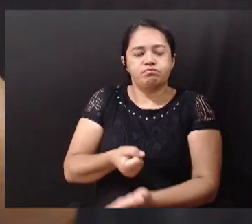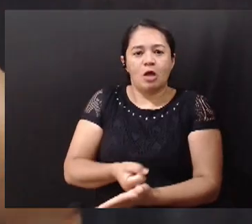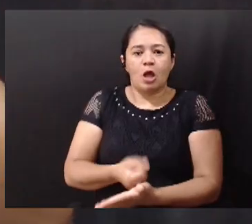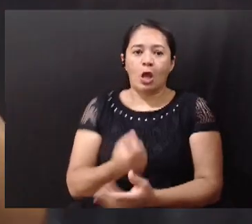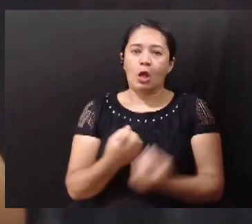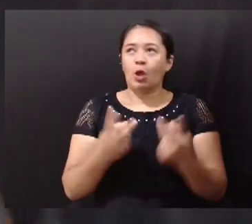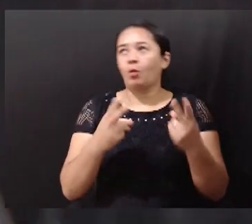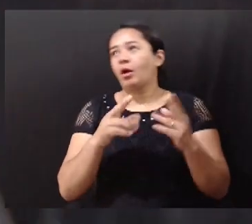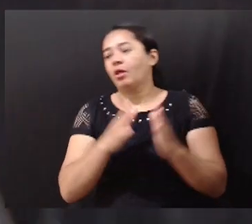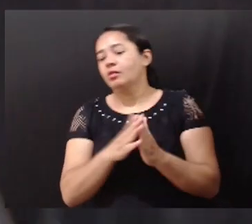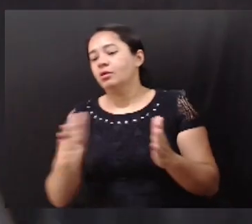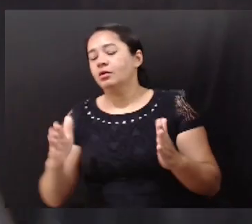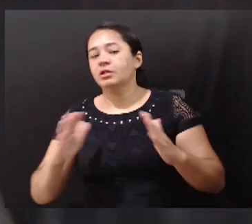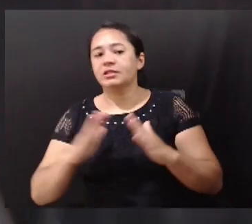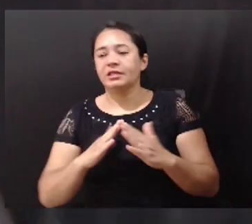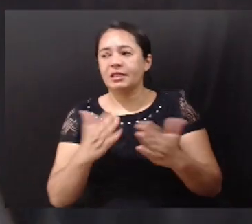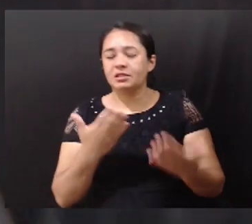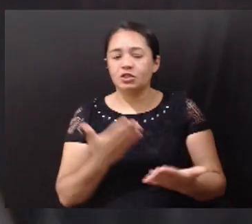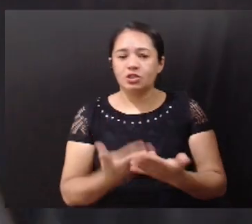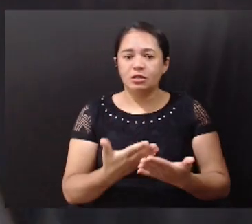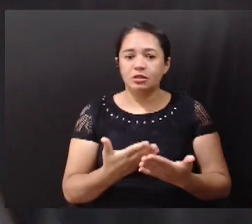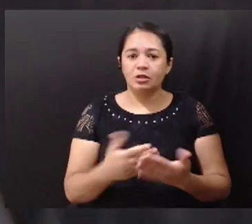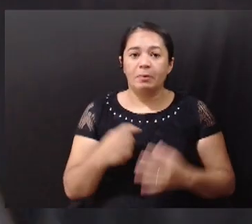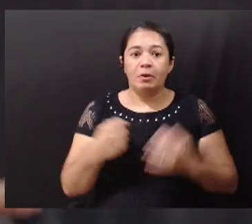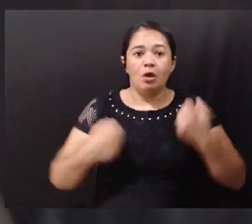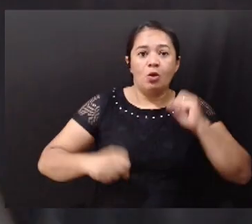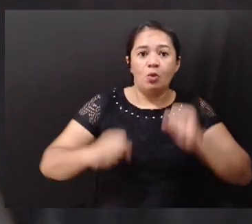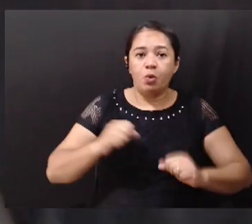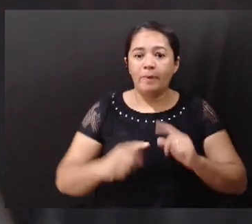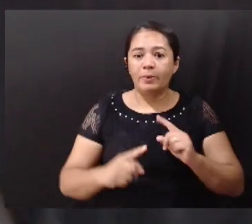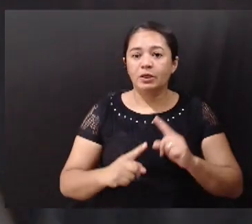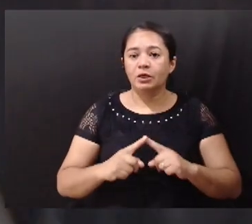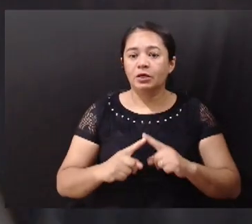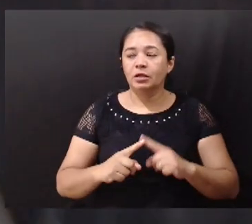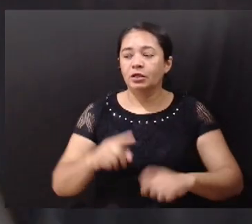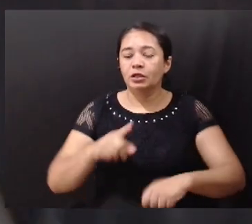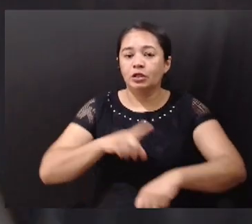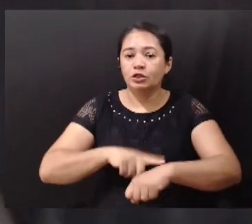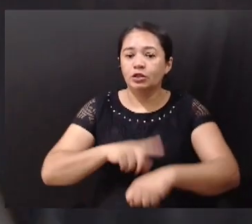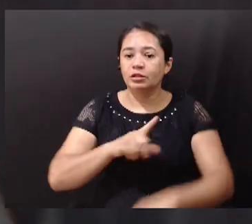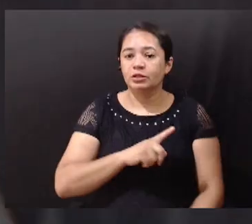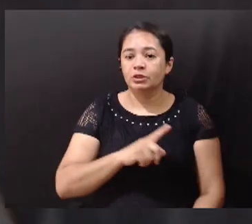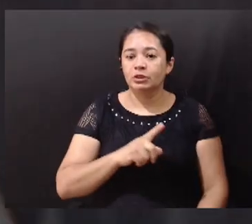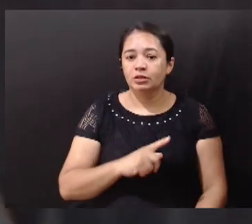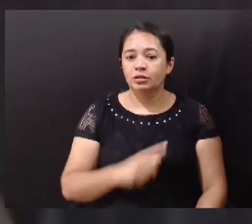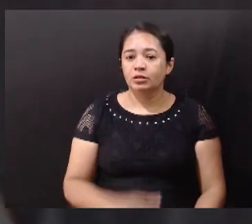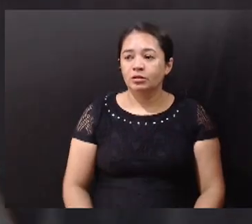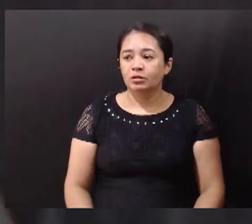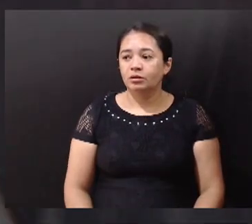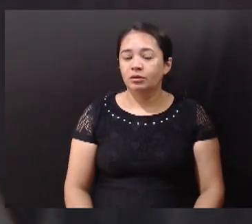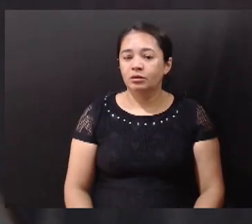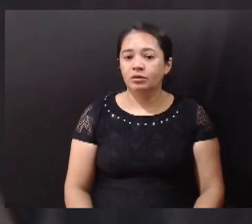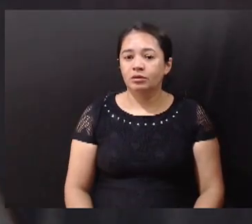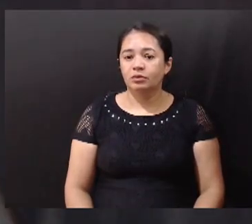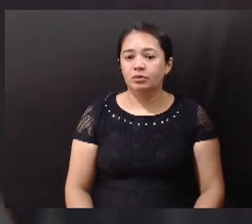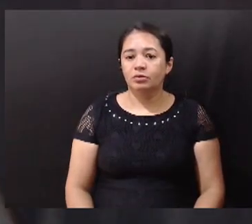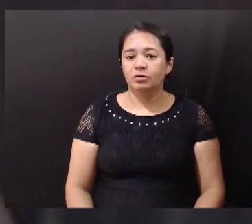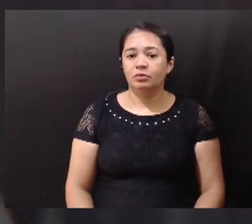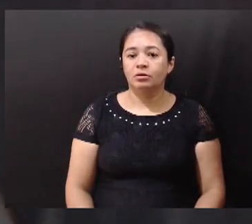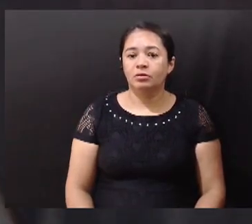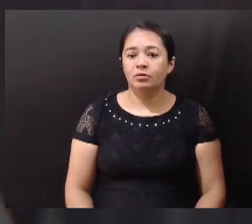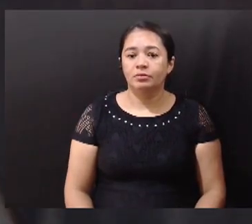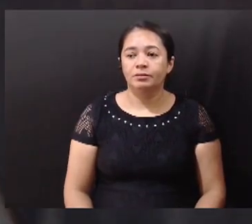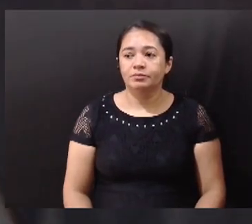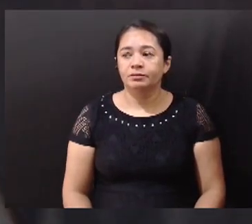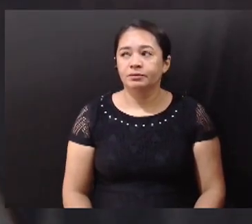tem que correr porque tudo tem horário, mas ela precisa existir de alguma maneira para que essa criança entenda que